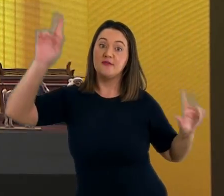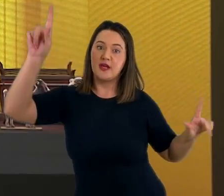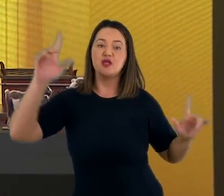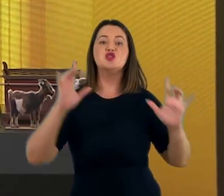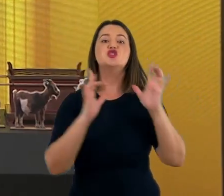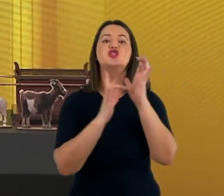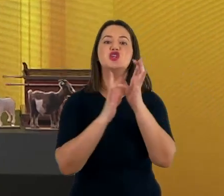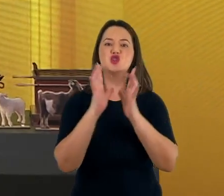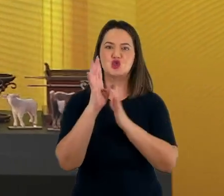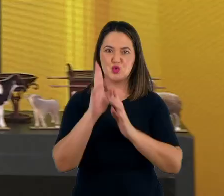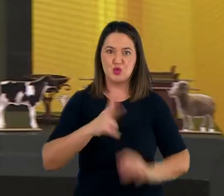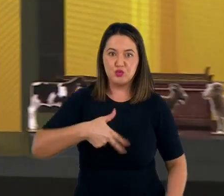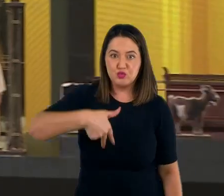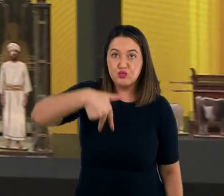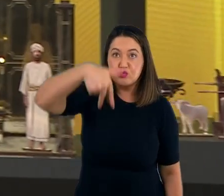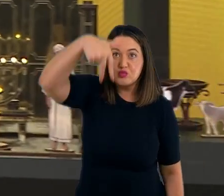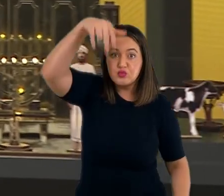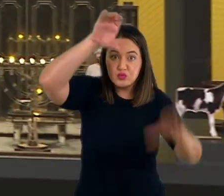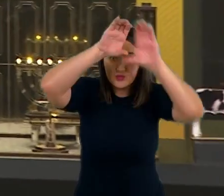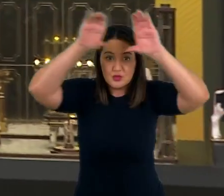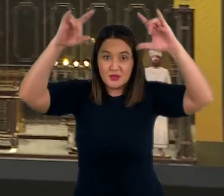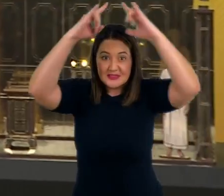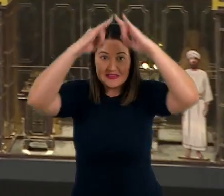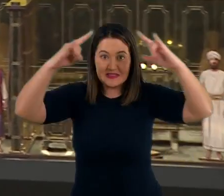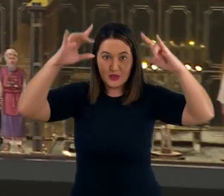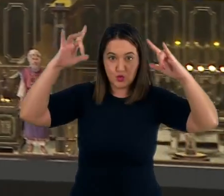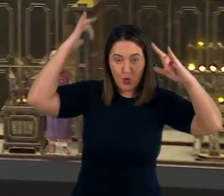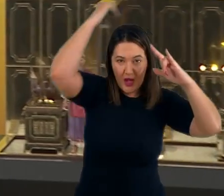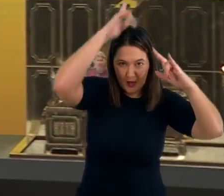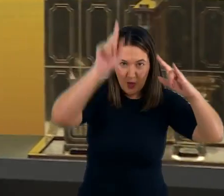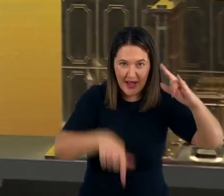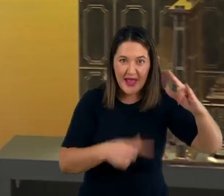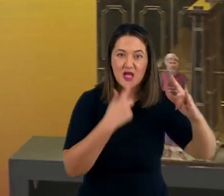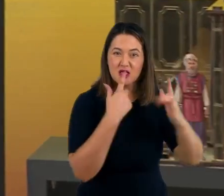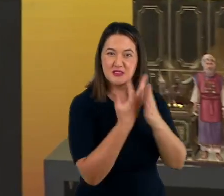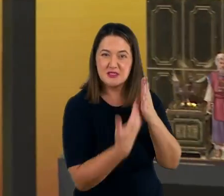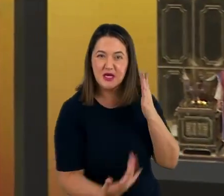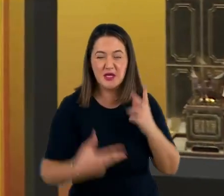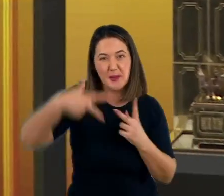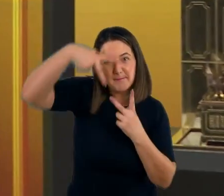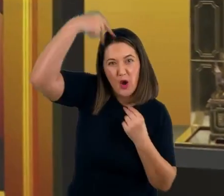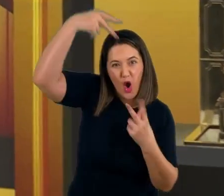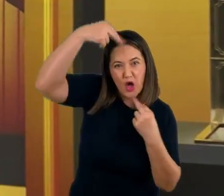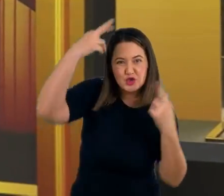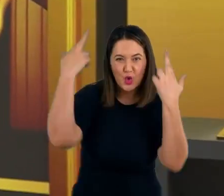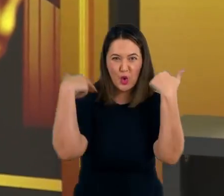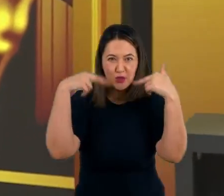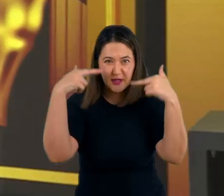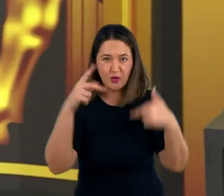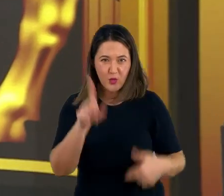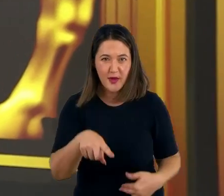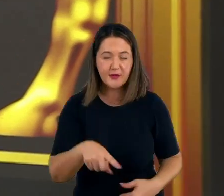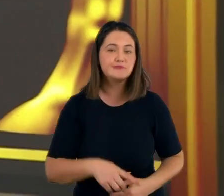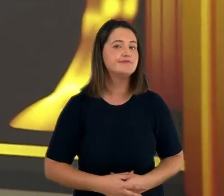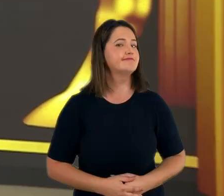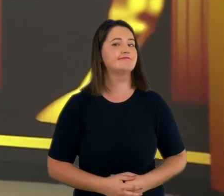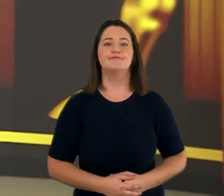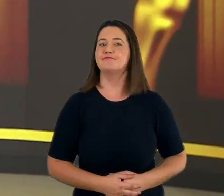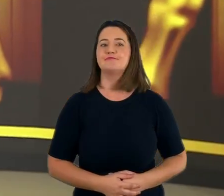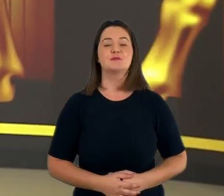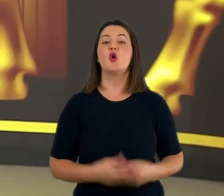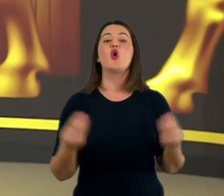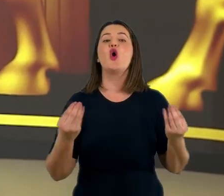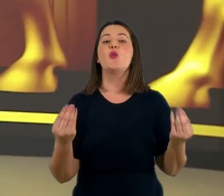sacerdote de Israel, Cristo não entrou no santuário através de sangue de bodes ou de novilho. De acordo com a